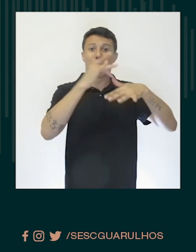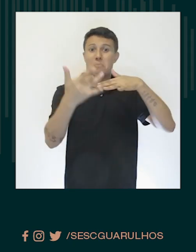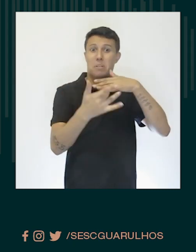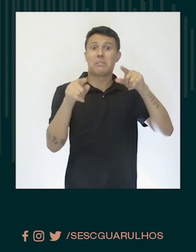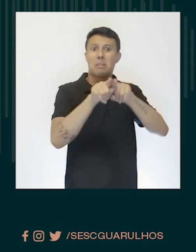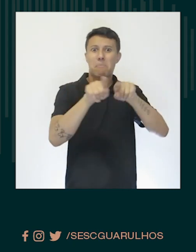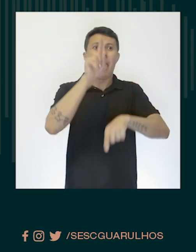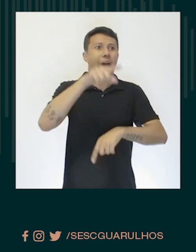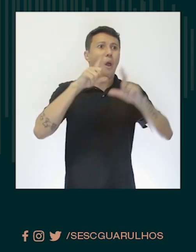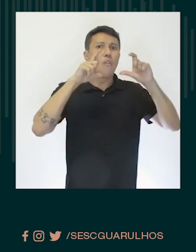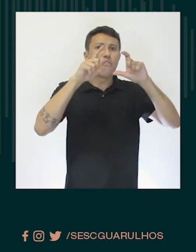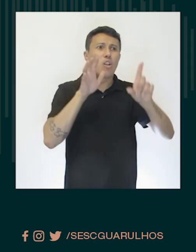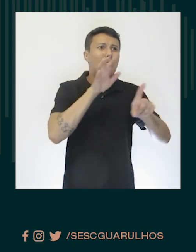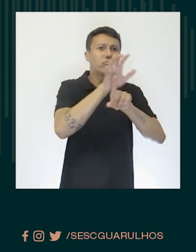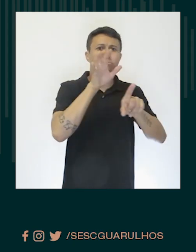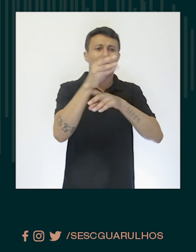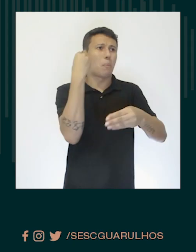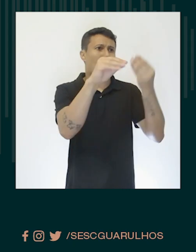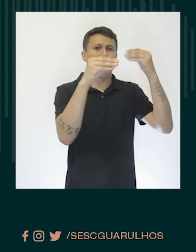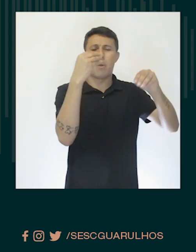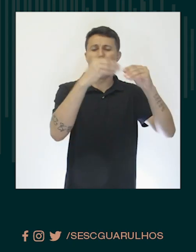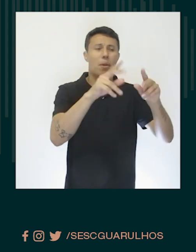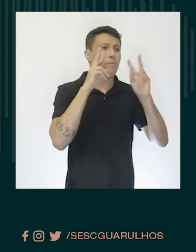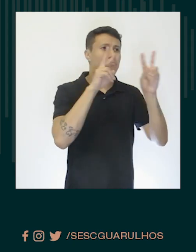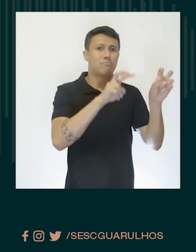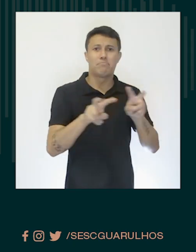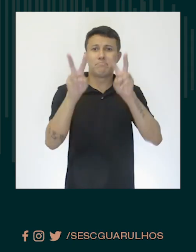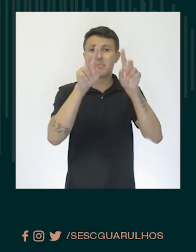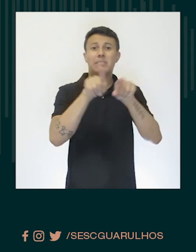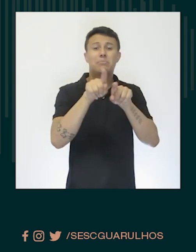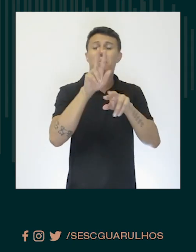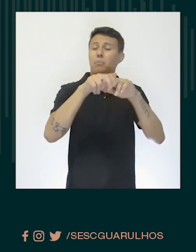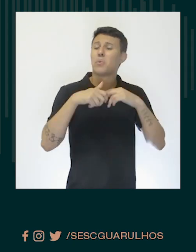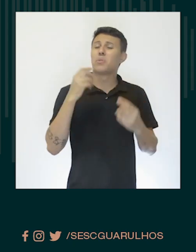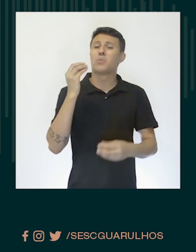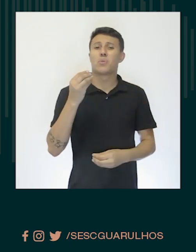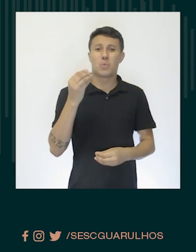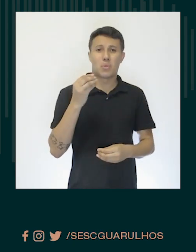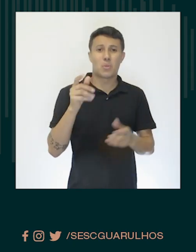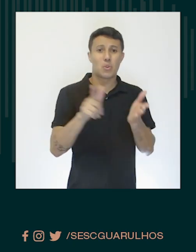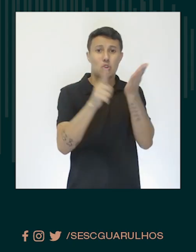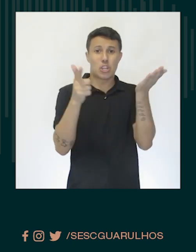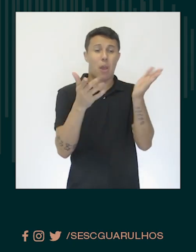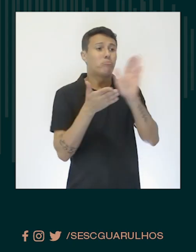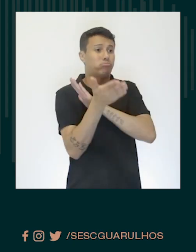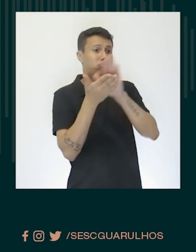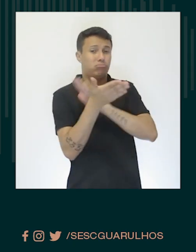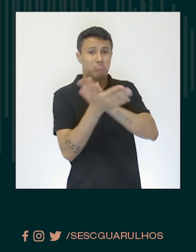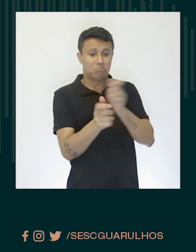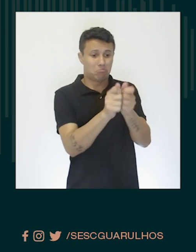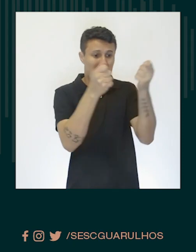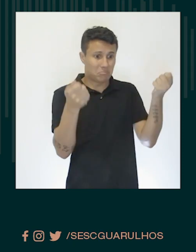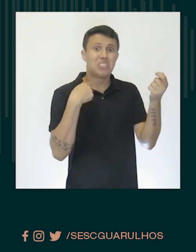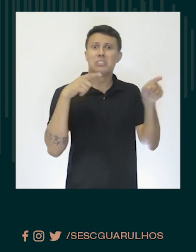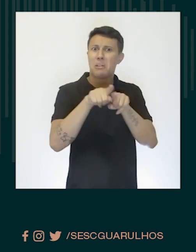foto, e até mesmo nos jornais impressos, né? Que hoje eu nem sei como tá isso durante